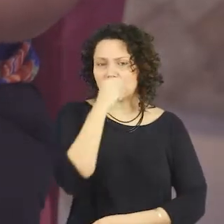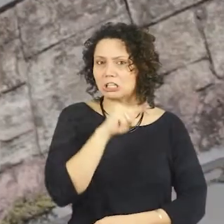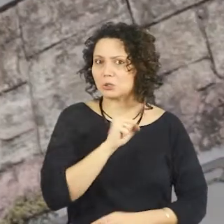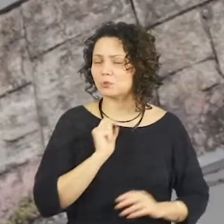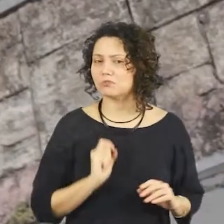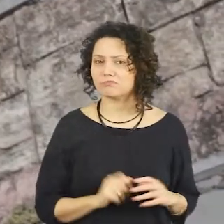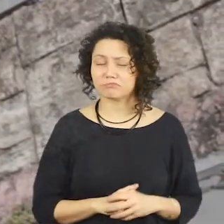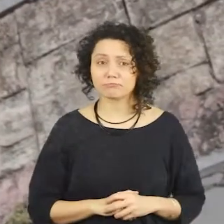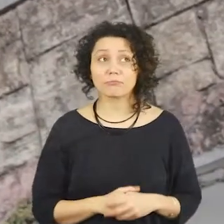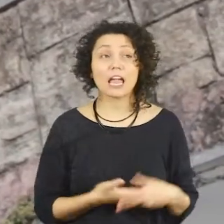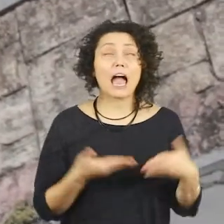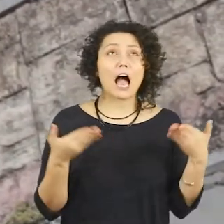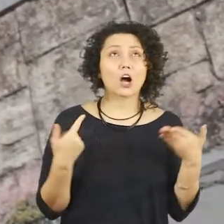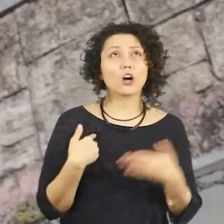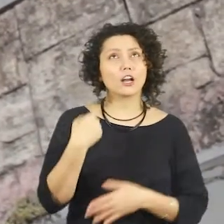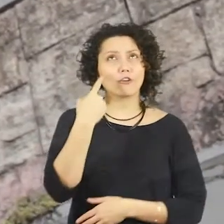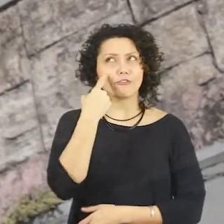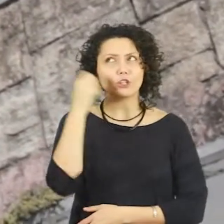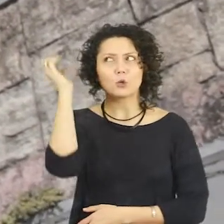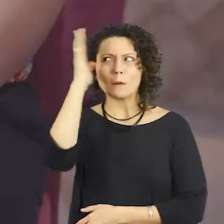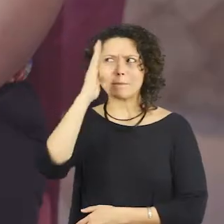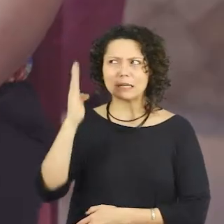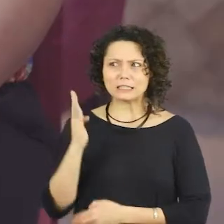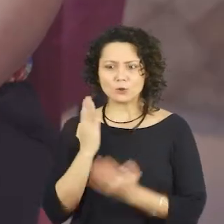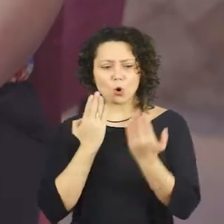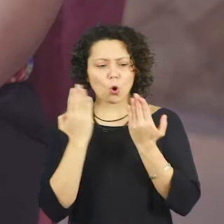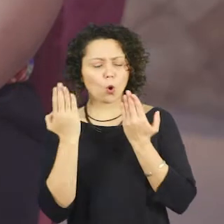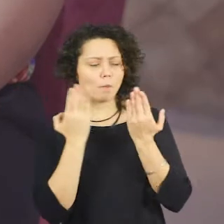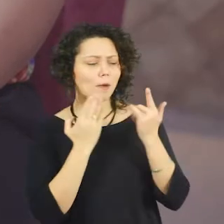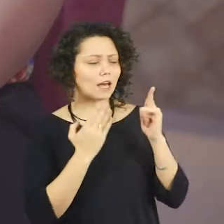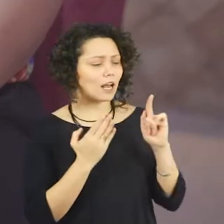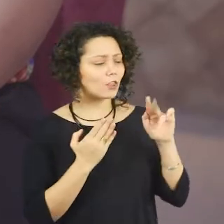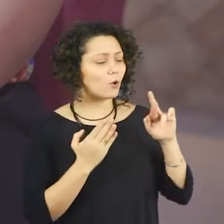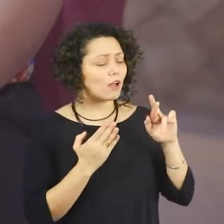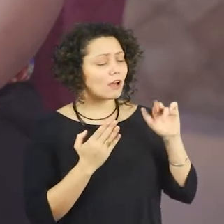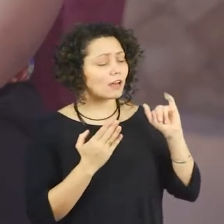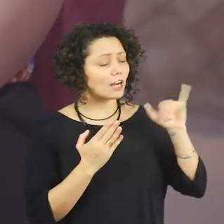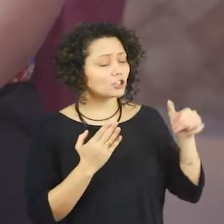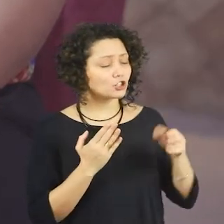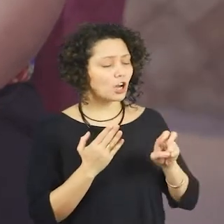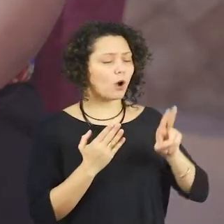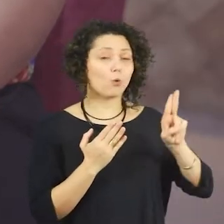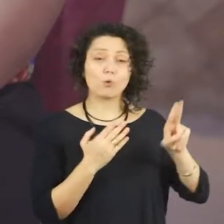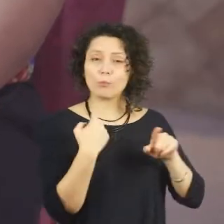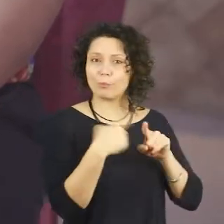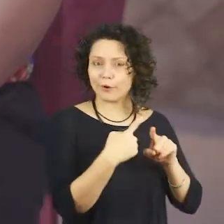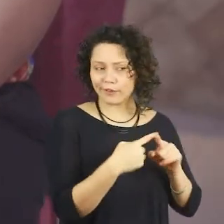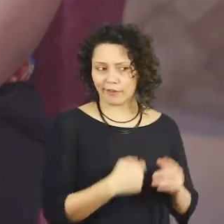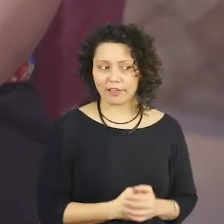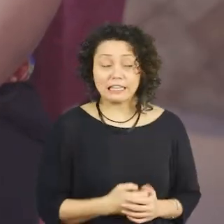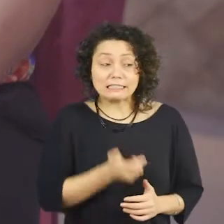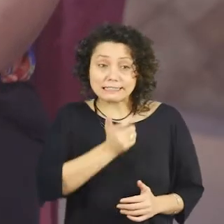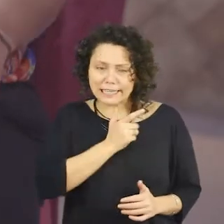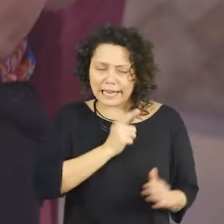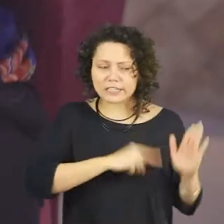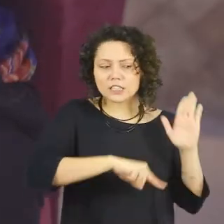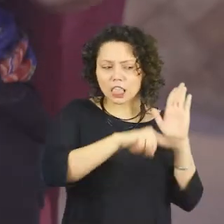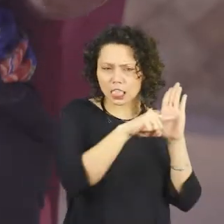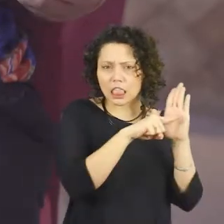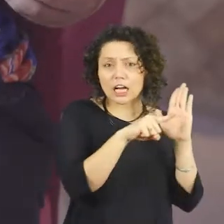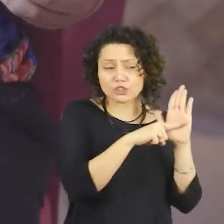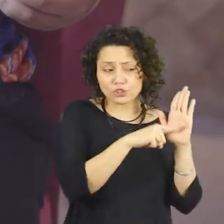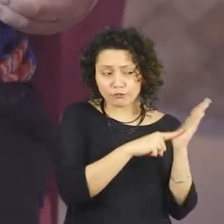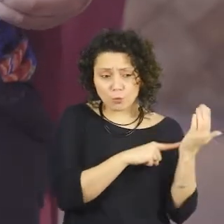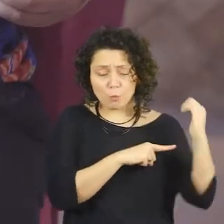também. Eu vejo o Brasil dentro do Grajaú, porque a gente tem um pouco de tudo aqui. A gente tem um